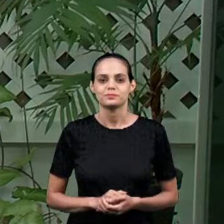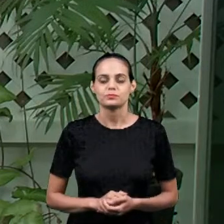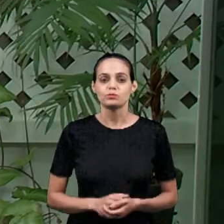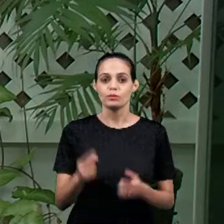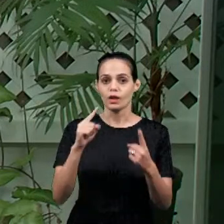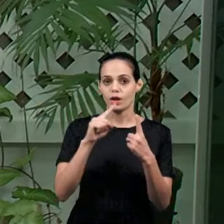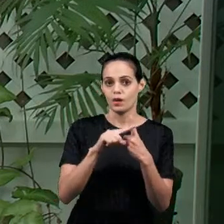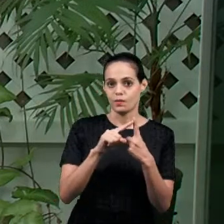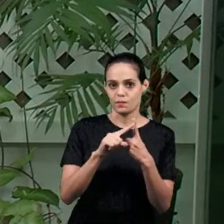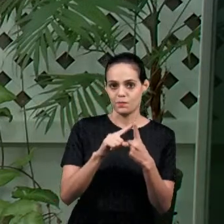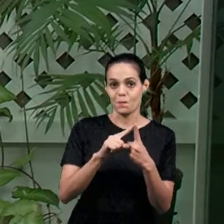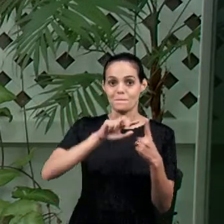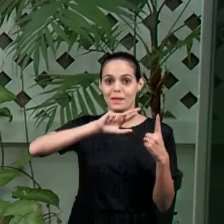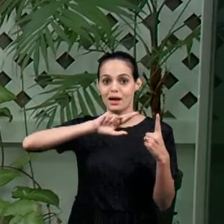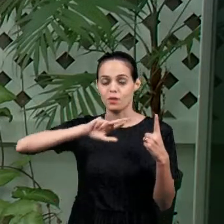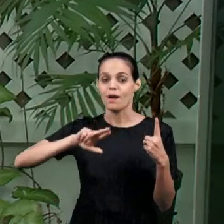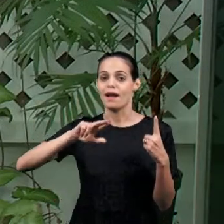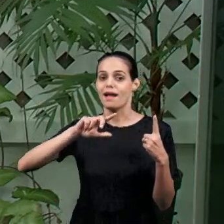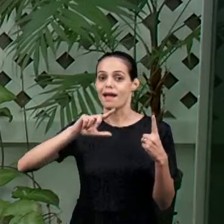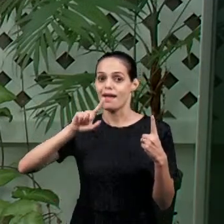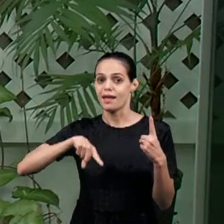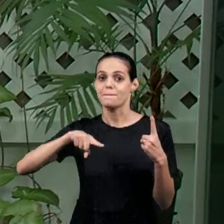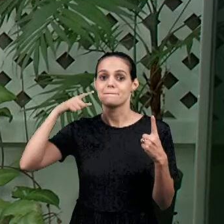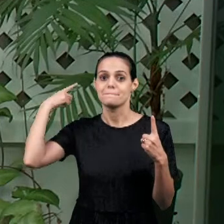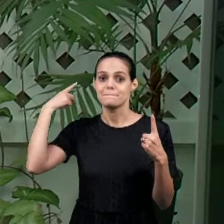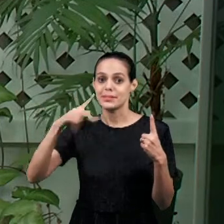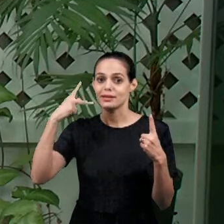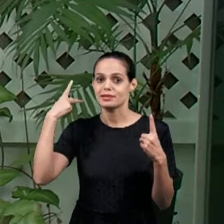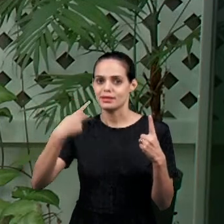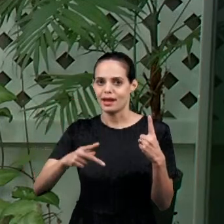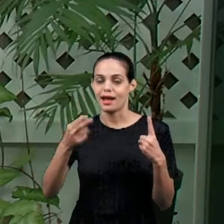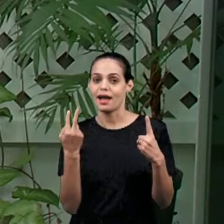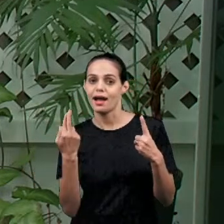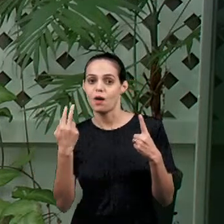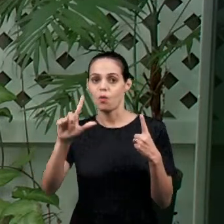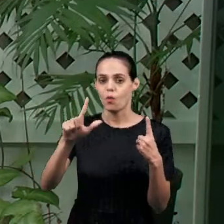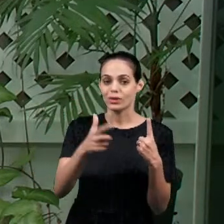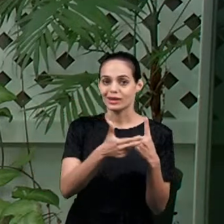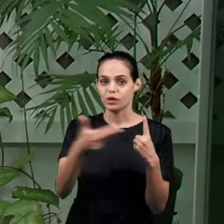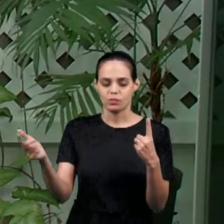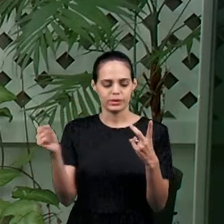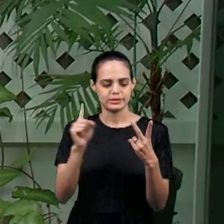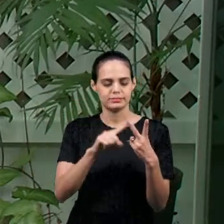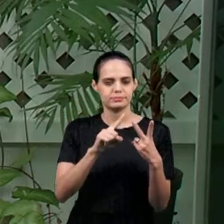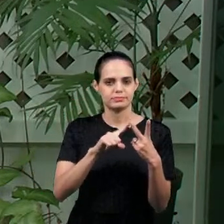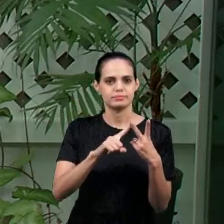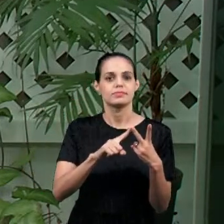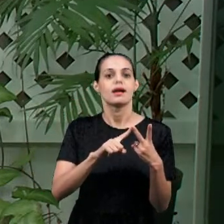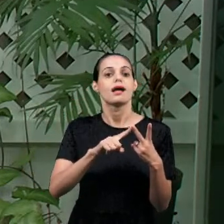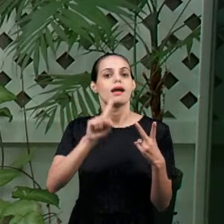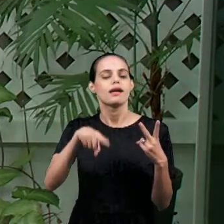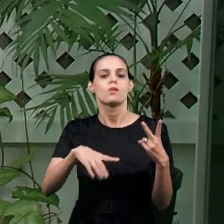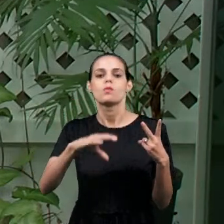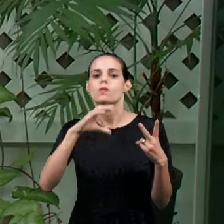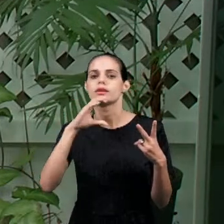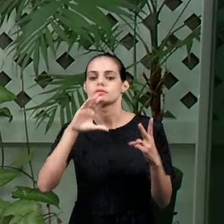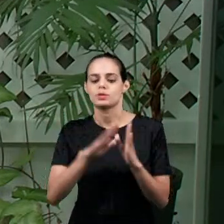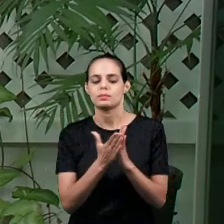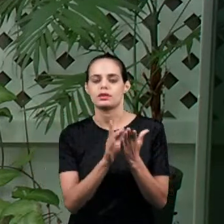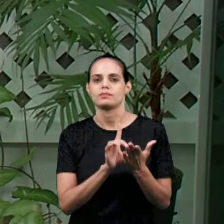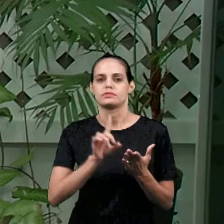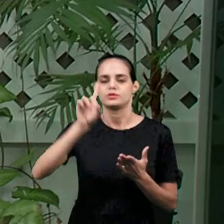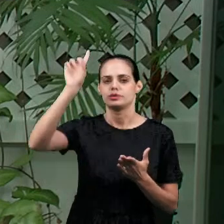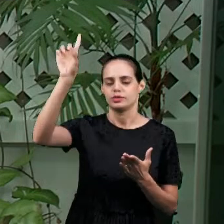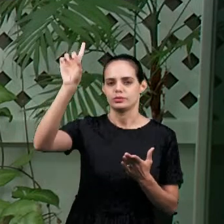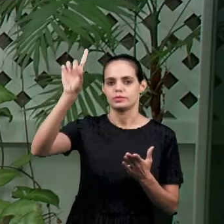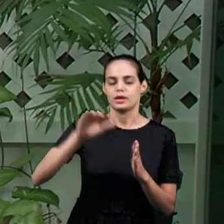Então, pregar, nós estamos pregando. A outra coisa é você conhecer, é o conhecimento da palavra. A palavra do Senhor diz assim: